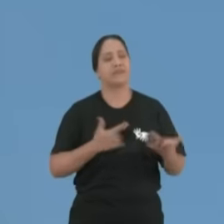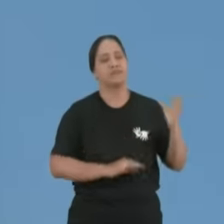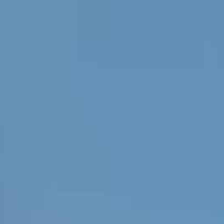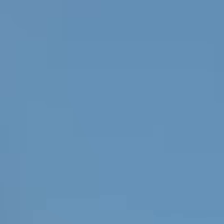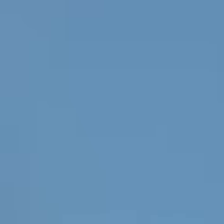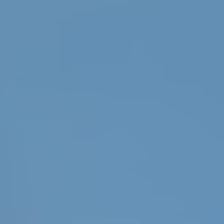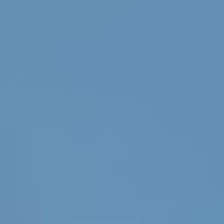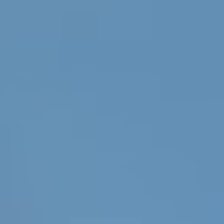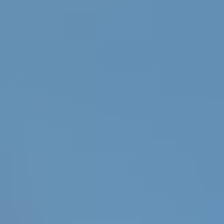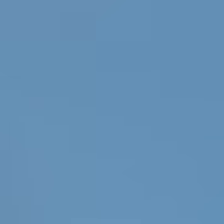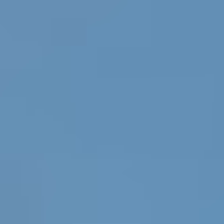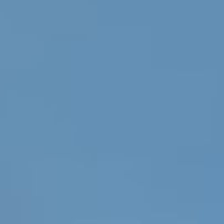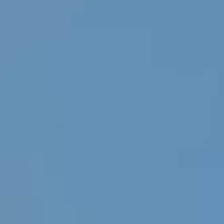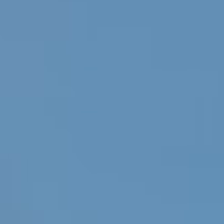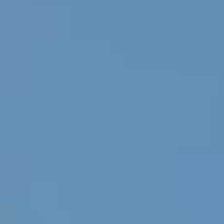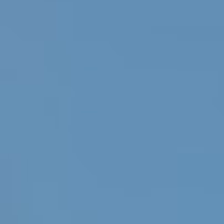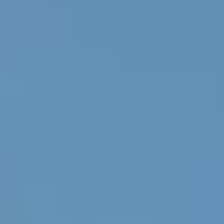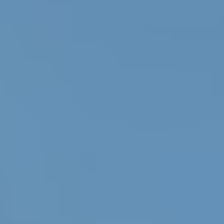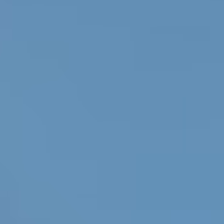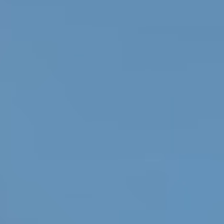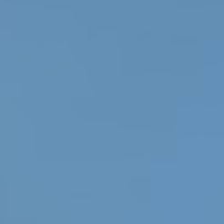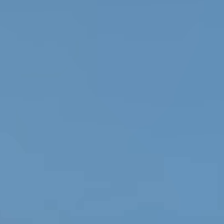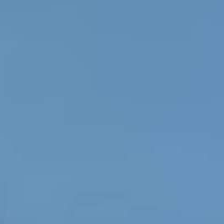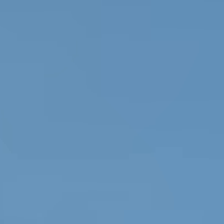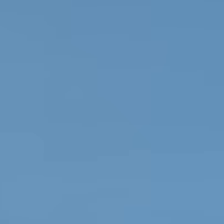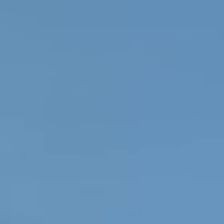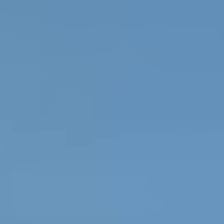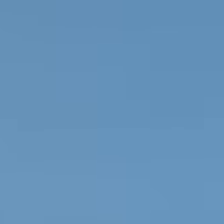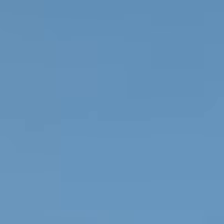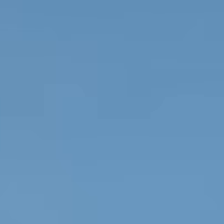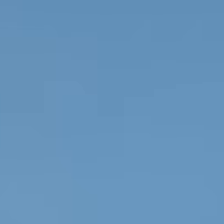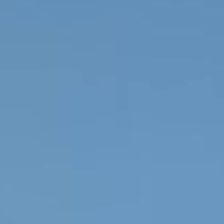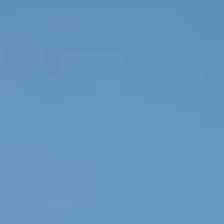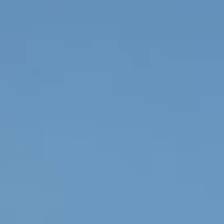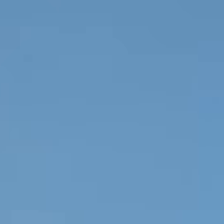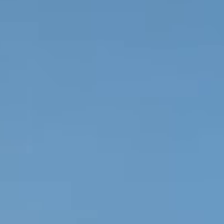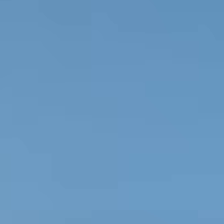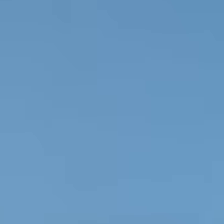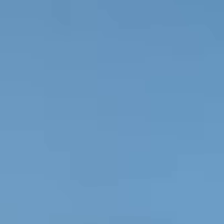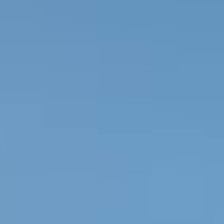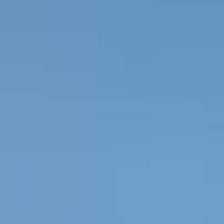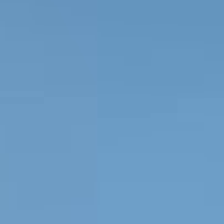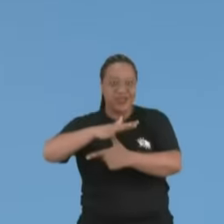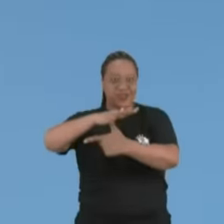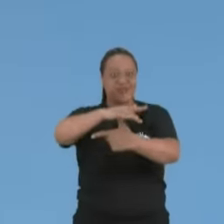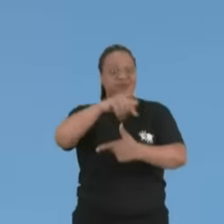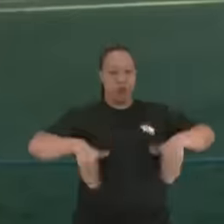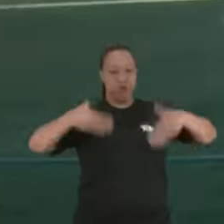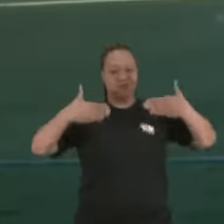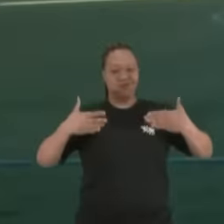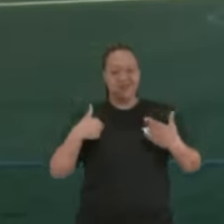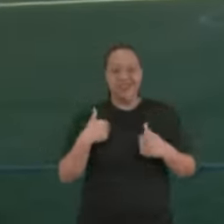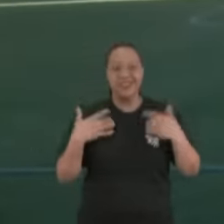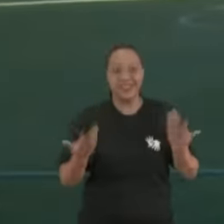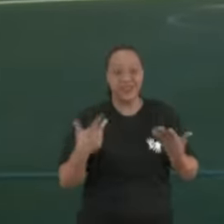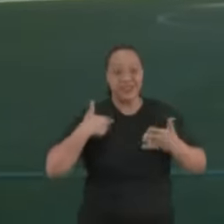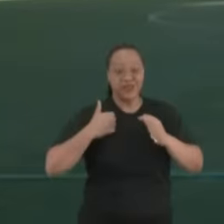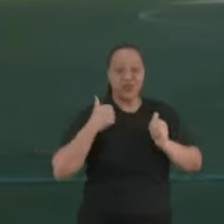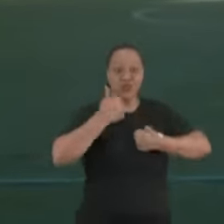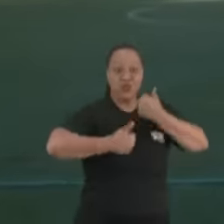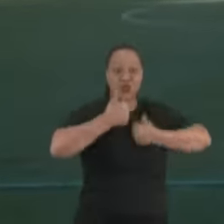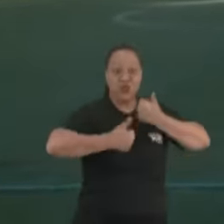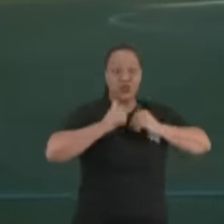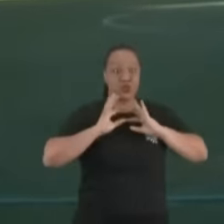do Campeonato Alagoano. Olha aí o helicóptero chegando aqui do estádio Repelé. Atrasada que os jogadores